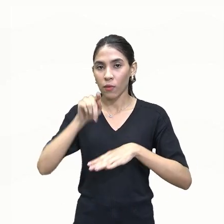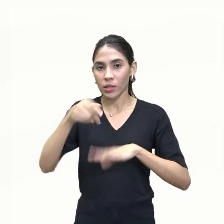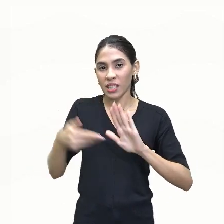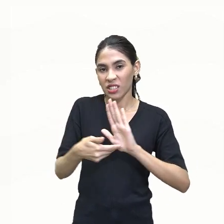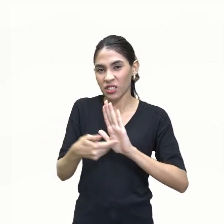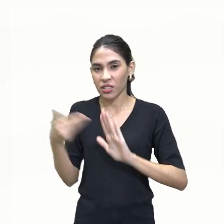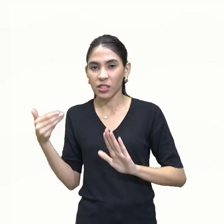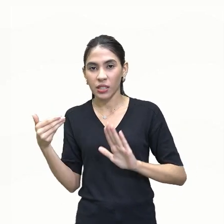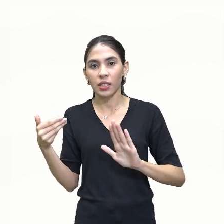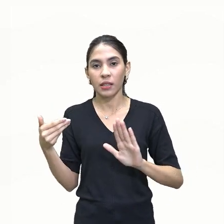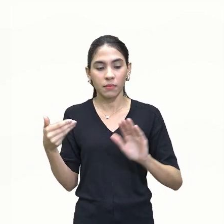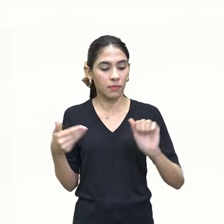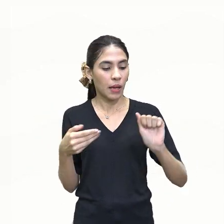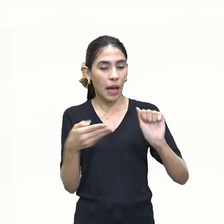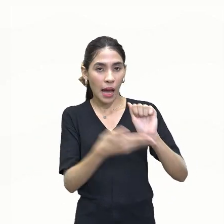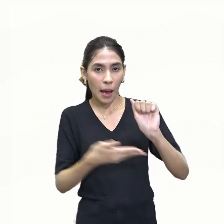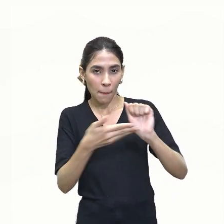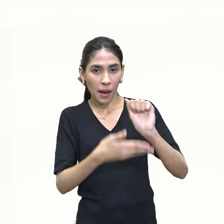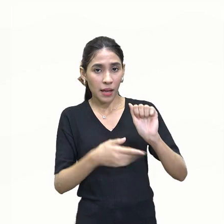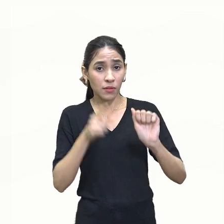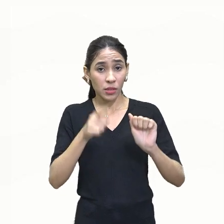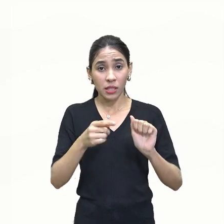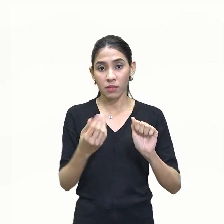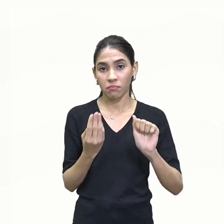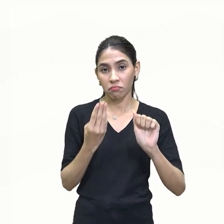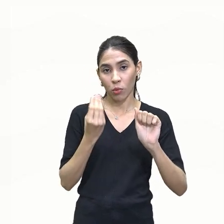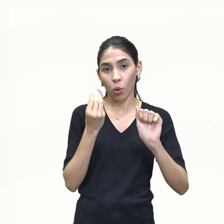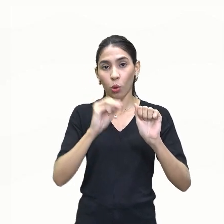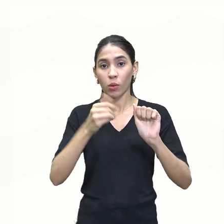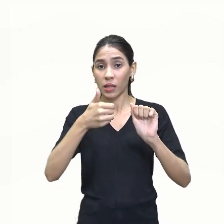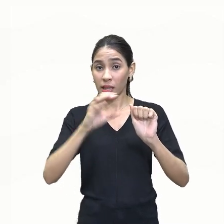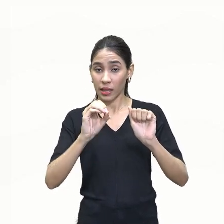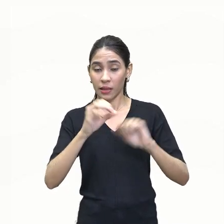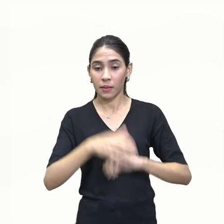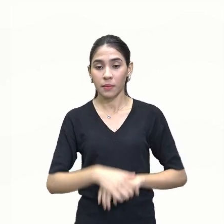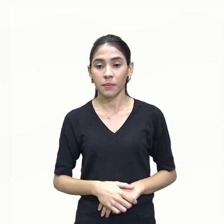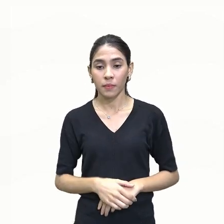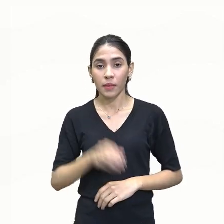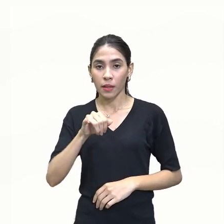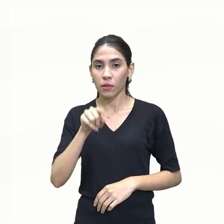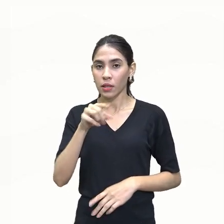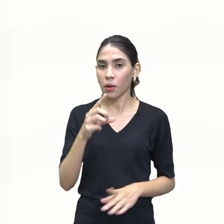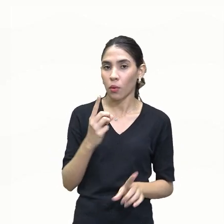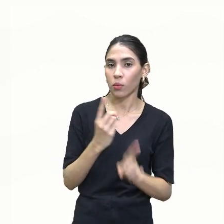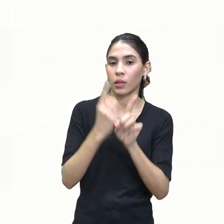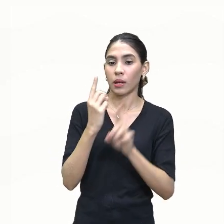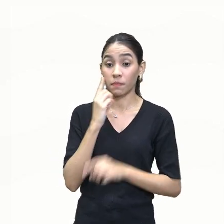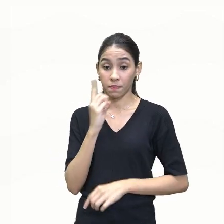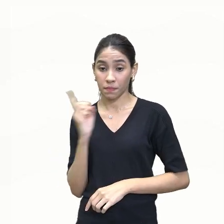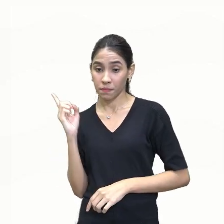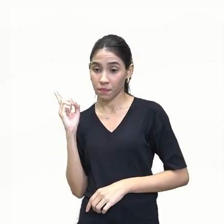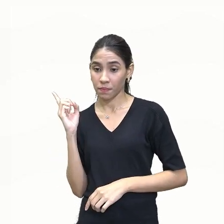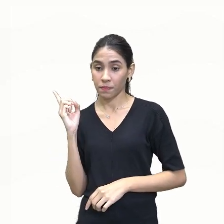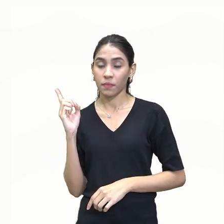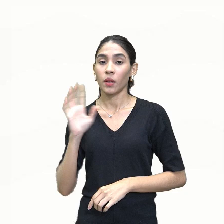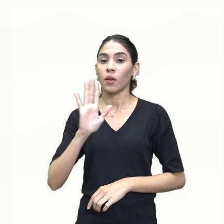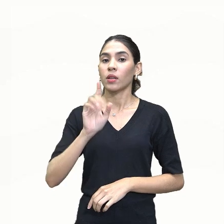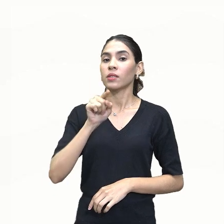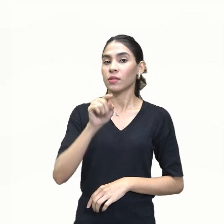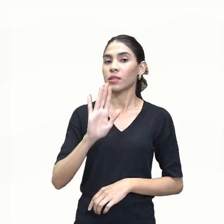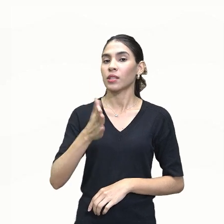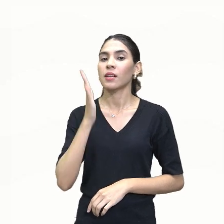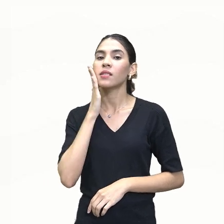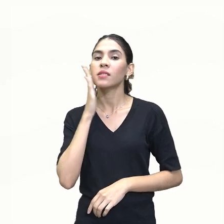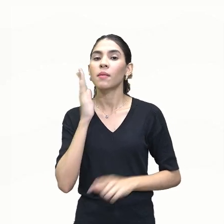base. Entende-se que ela é igual a 10. Então, quando você se deparar com isso aqui, você sabe que é